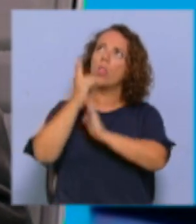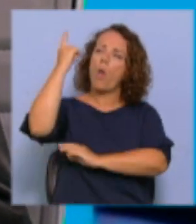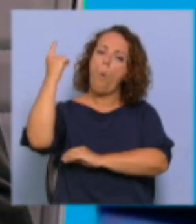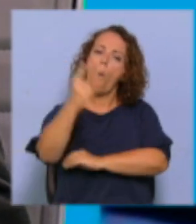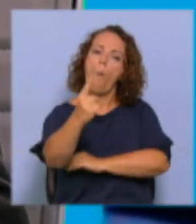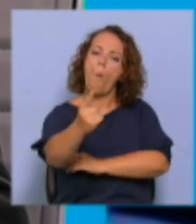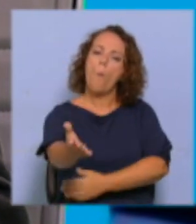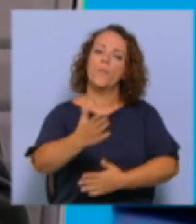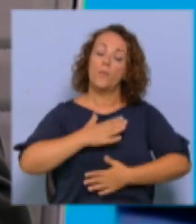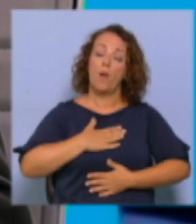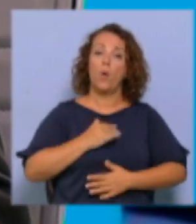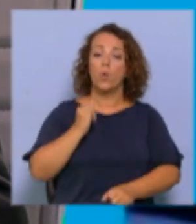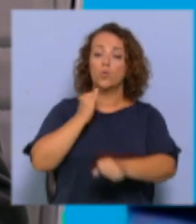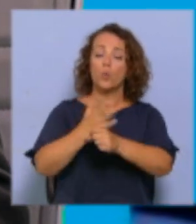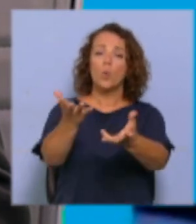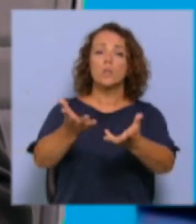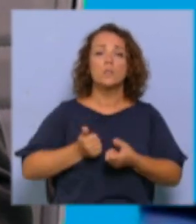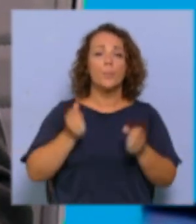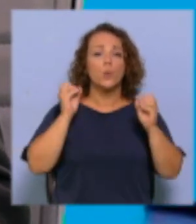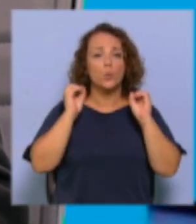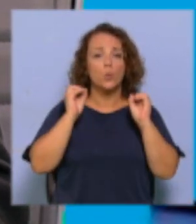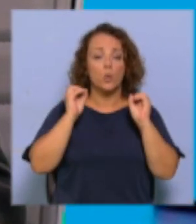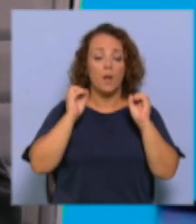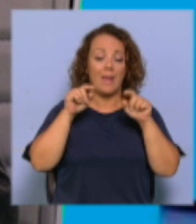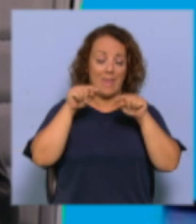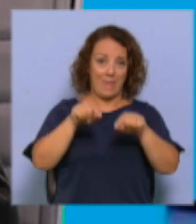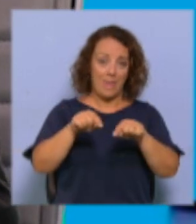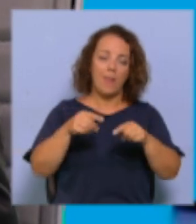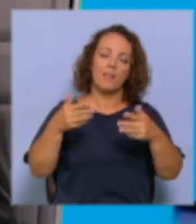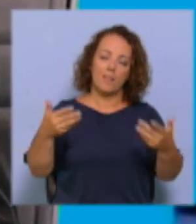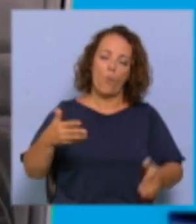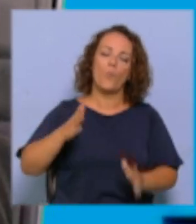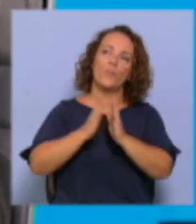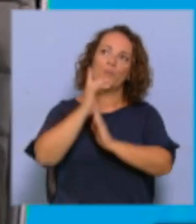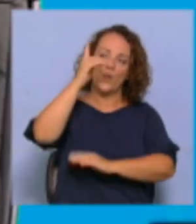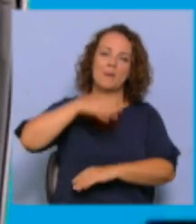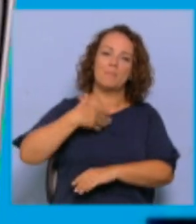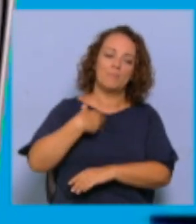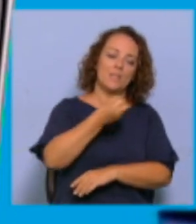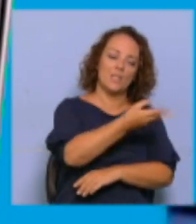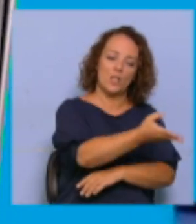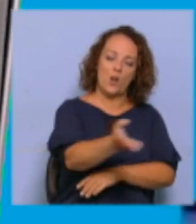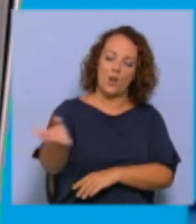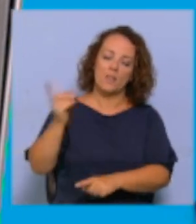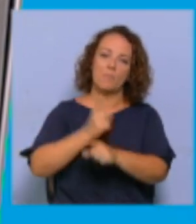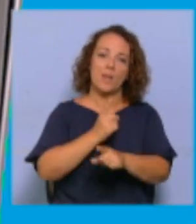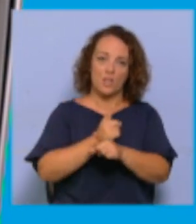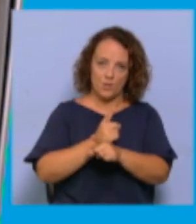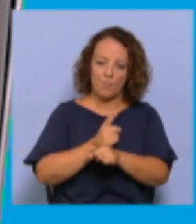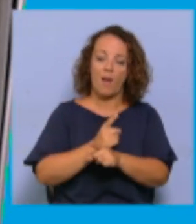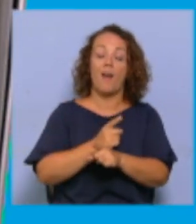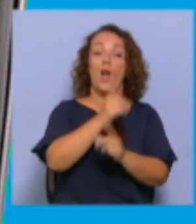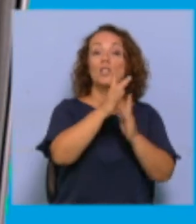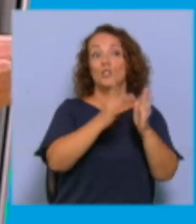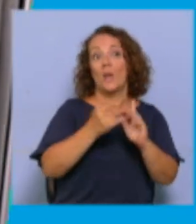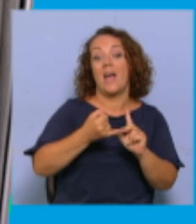outros que nunca receberam. E esses, Deus tem a mesma misericórdia para eles. E porventura até mais, como Jesus depois vai dizer